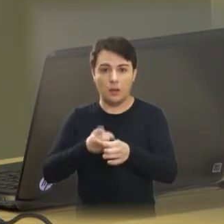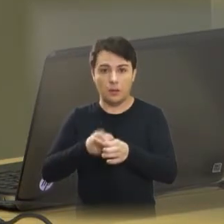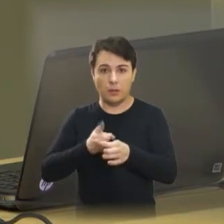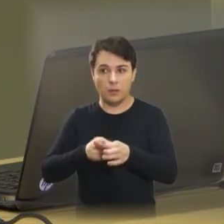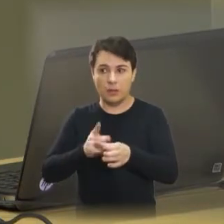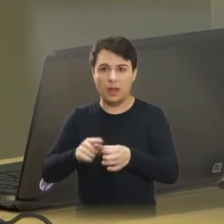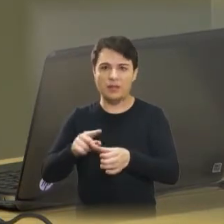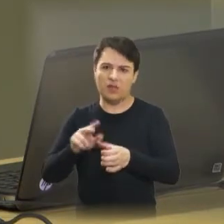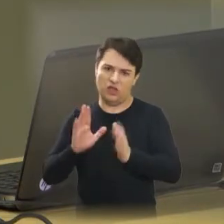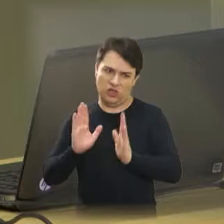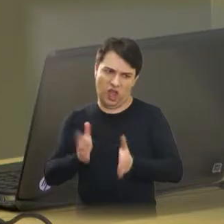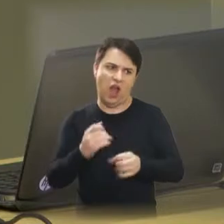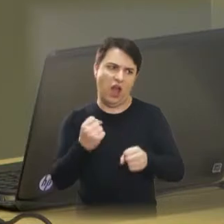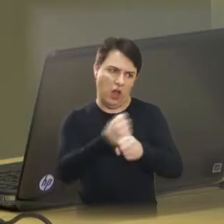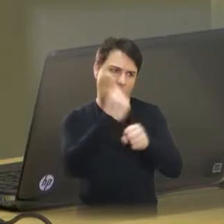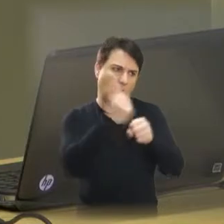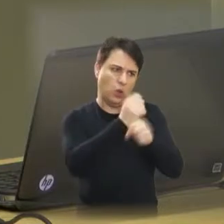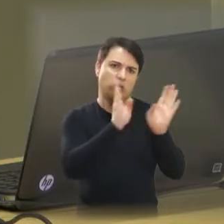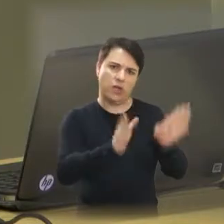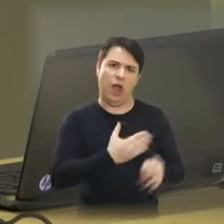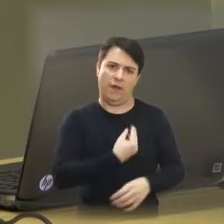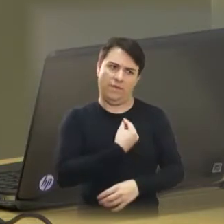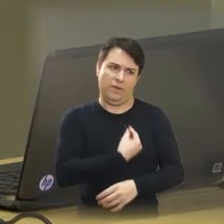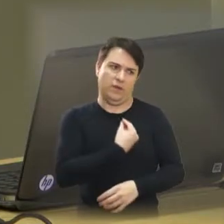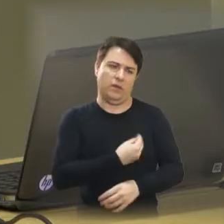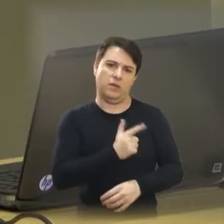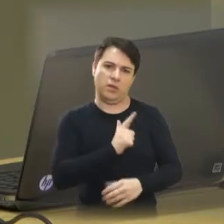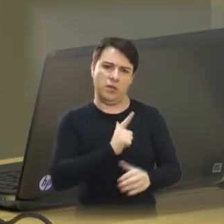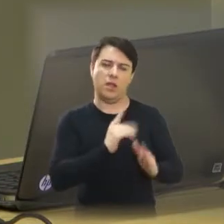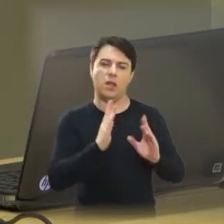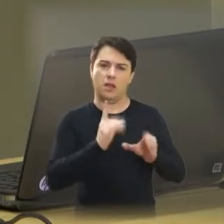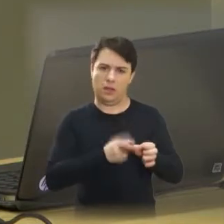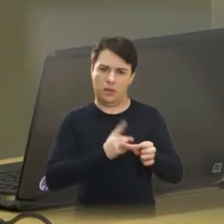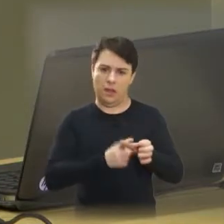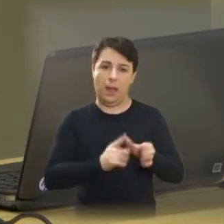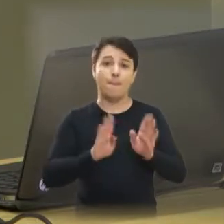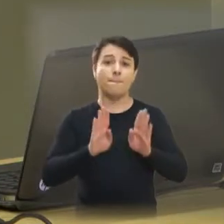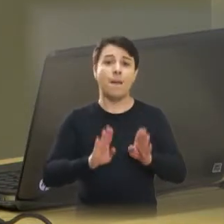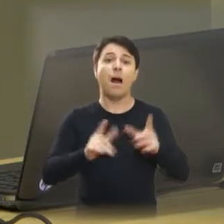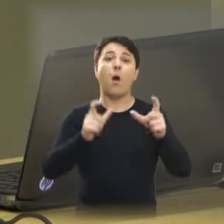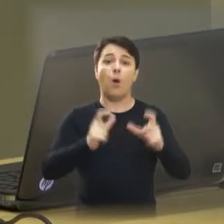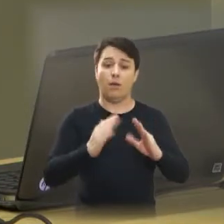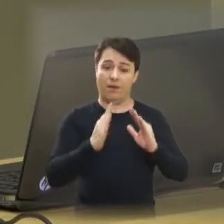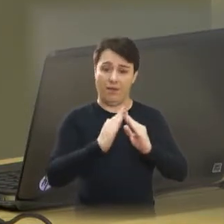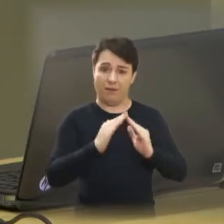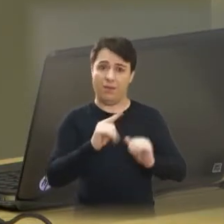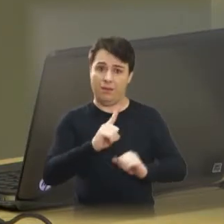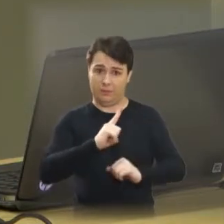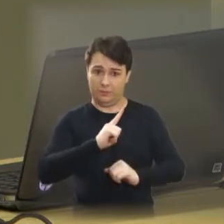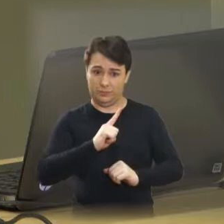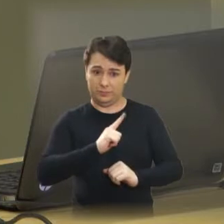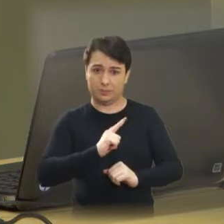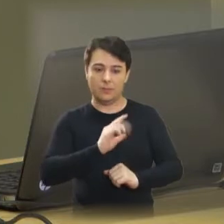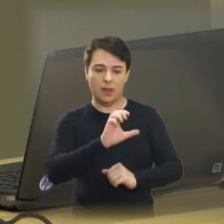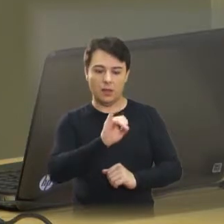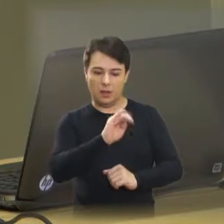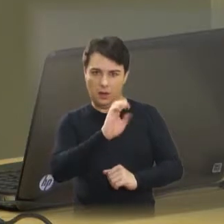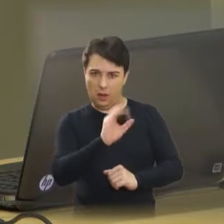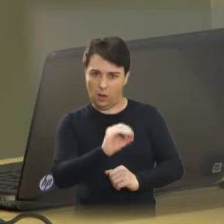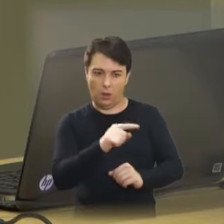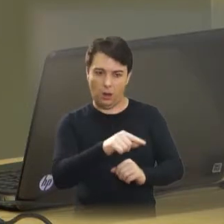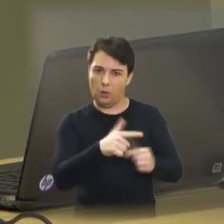se fazer, a cidade já existe. Onde está urbanizado, o que deveria ser CIECO, mantém-se